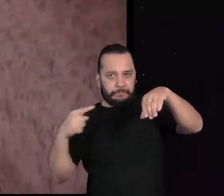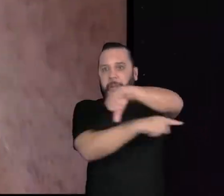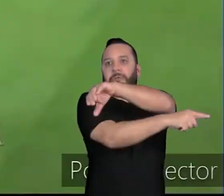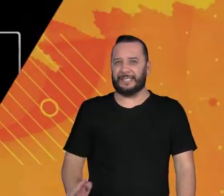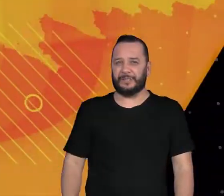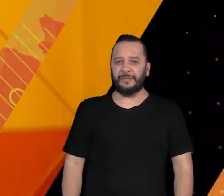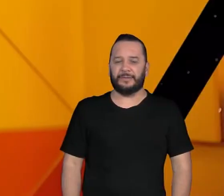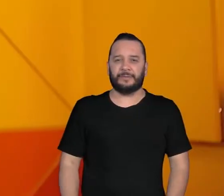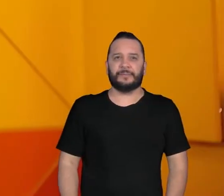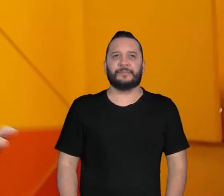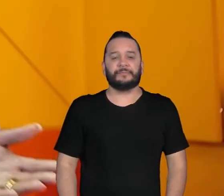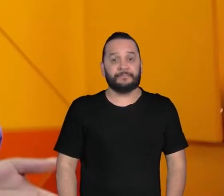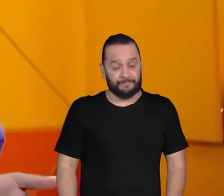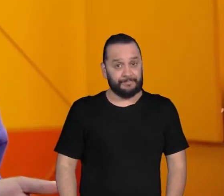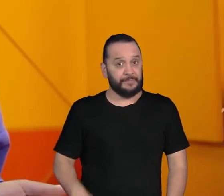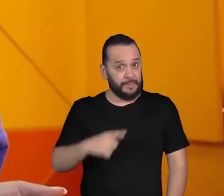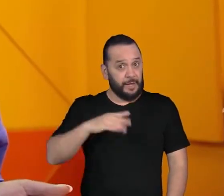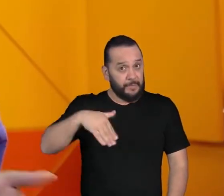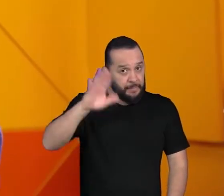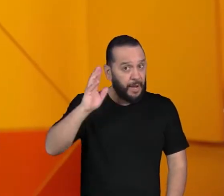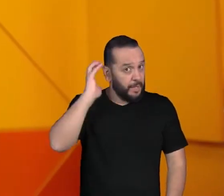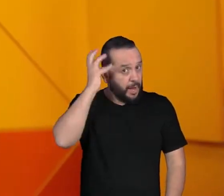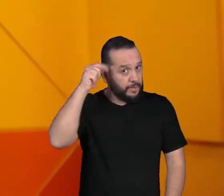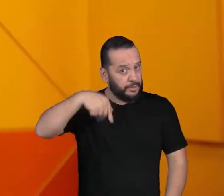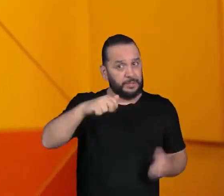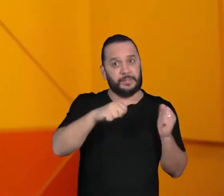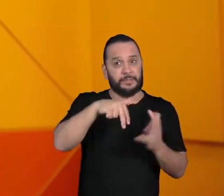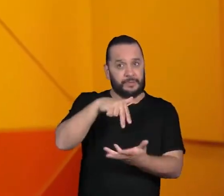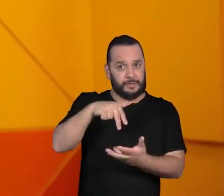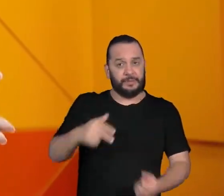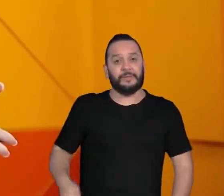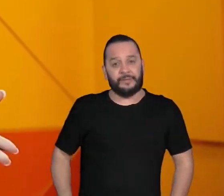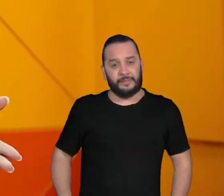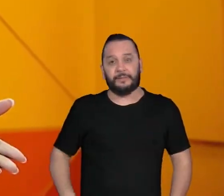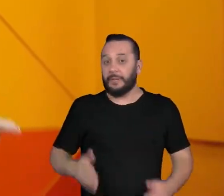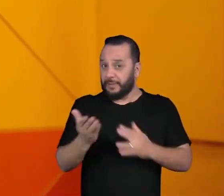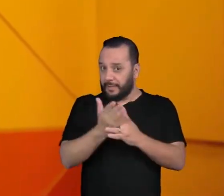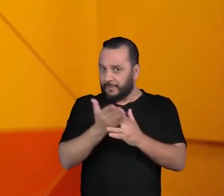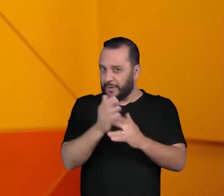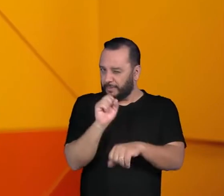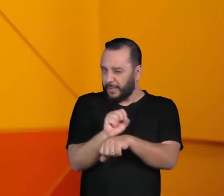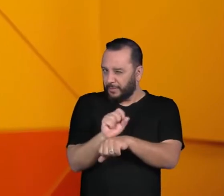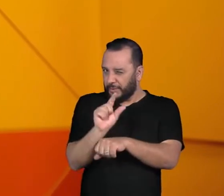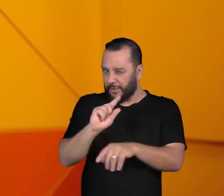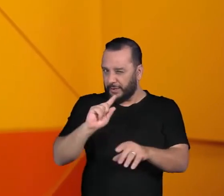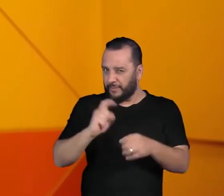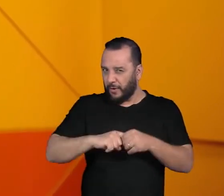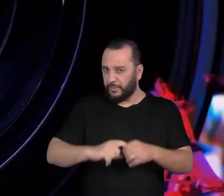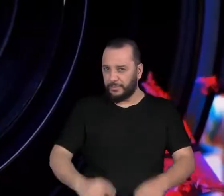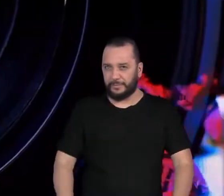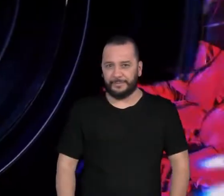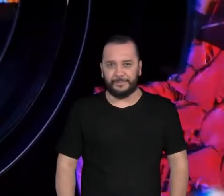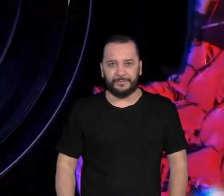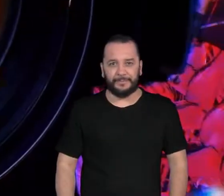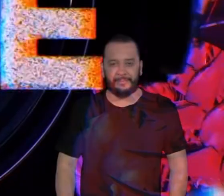lá e confere. Pro Rivaldo, abriu o espaço, bateu pro gol. Oliver Kahn, Ronaldinho bateu. Gol!